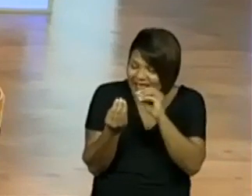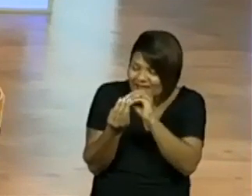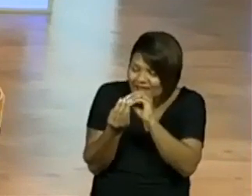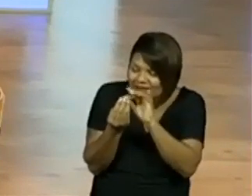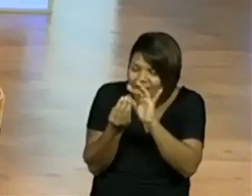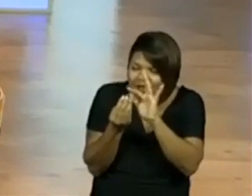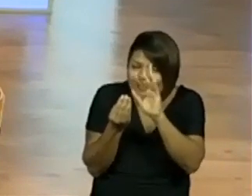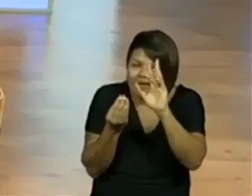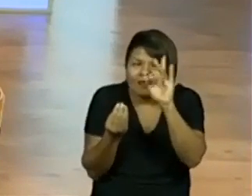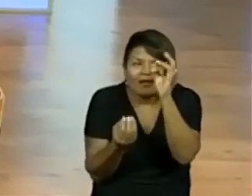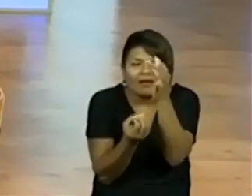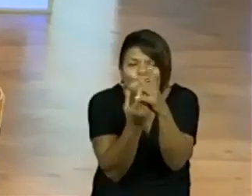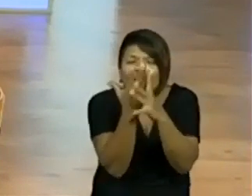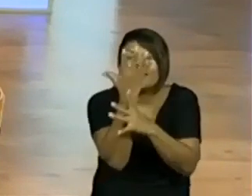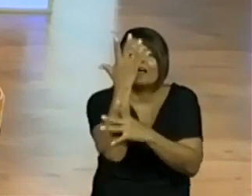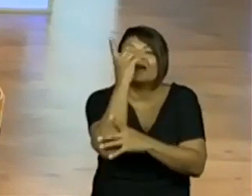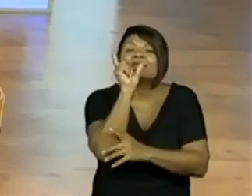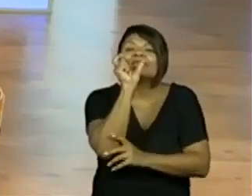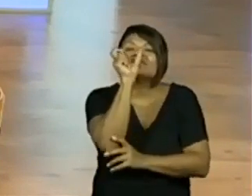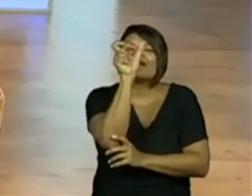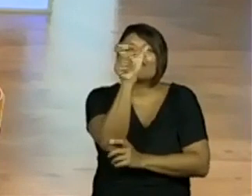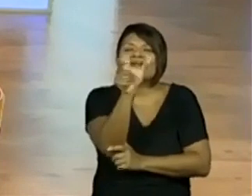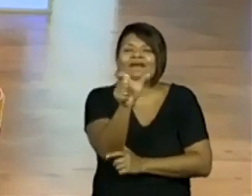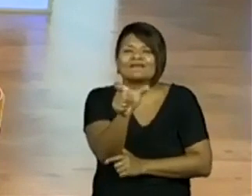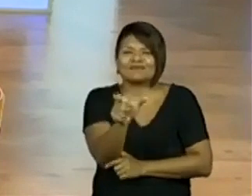pensamento através da palavra.